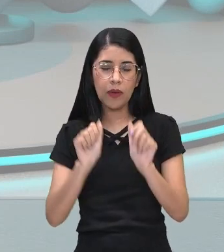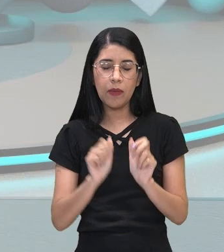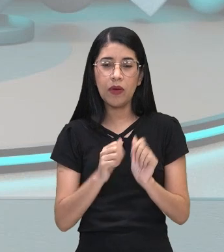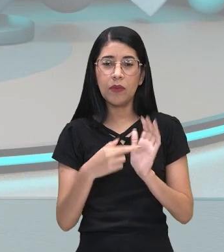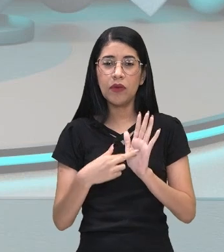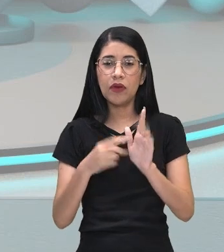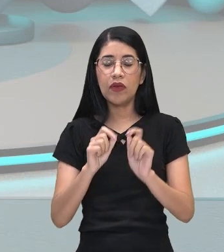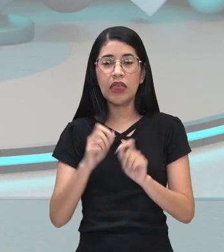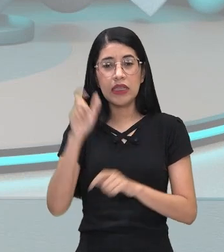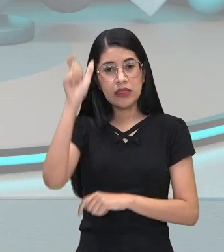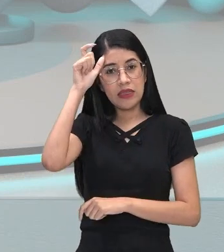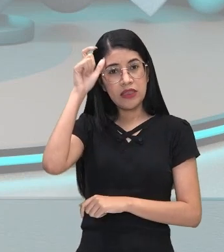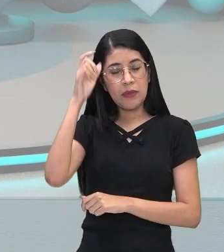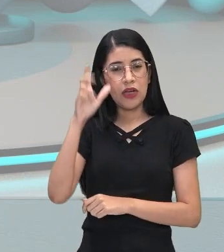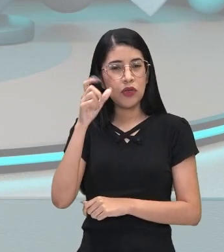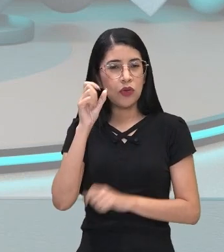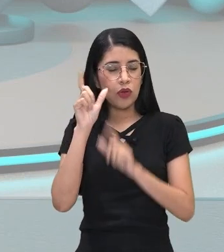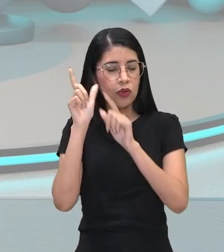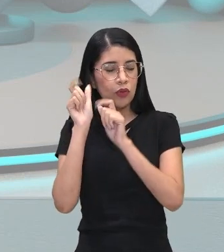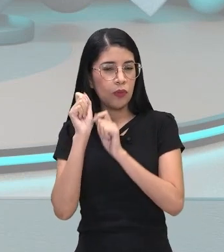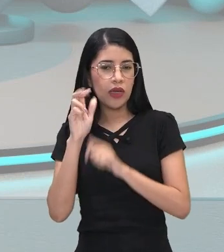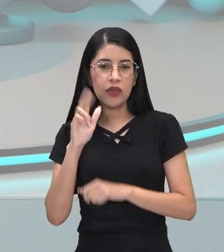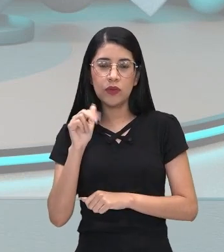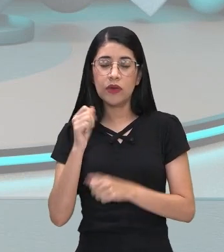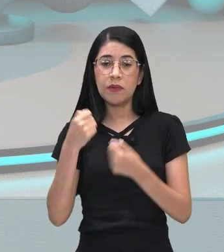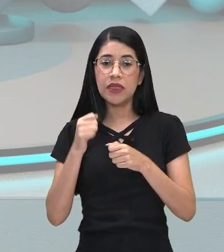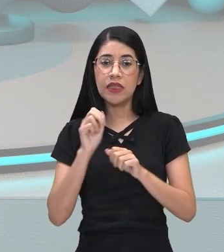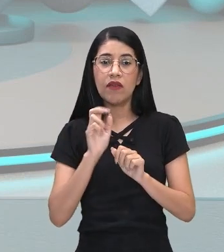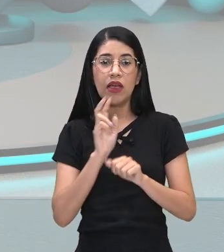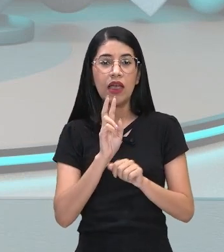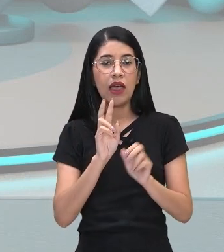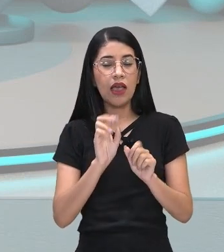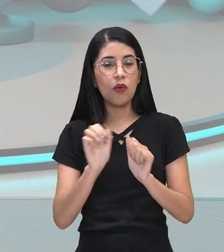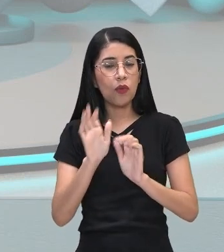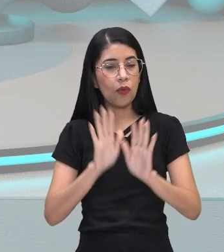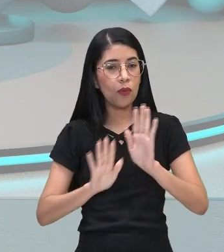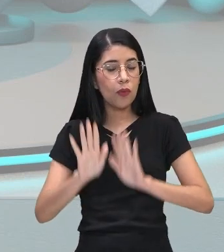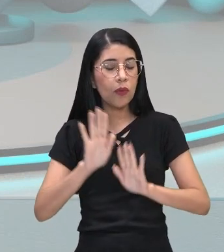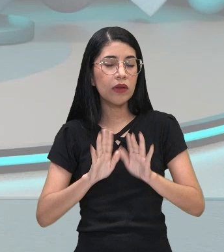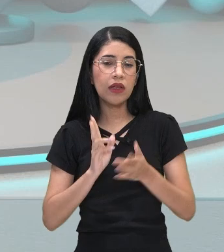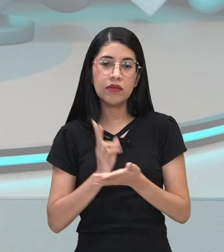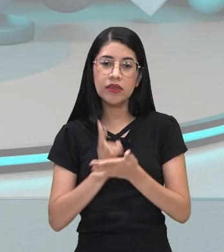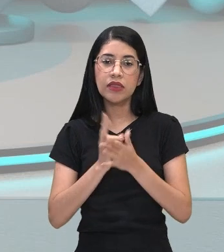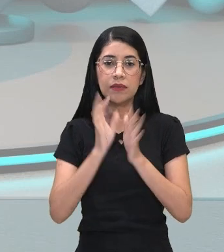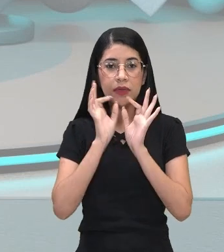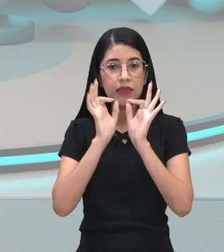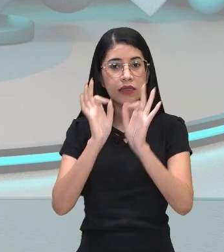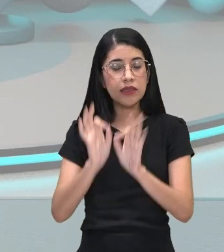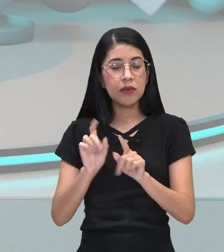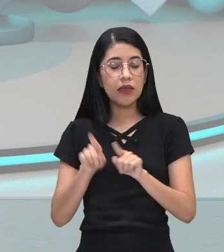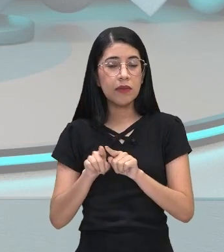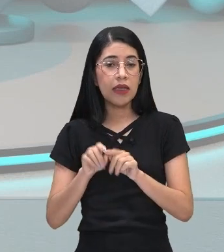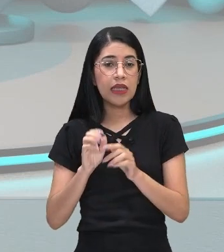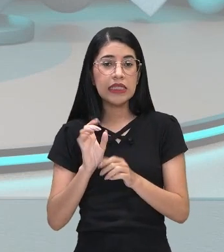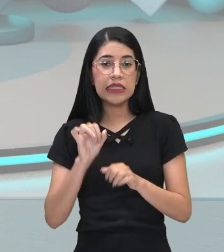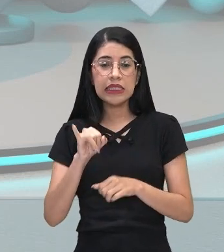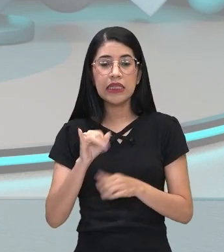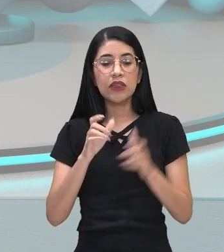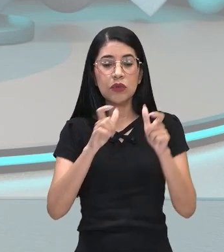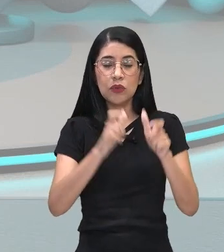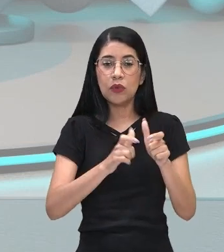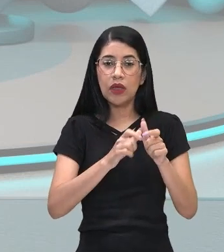nunca dormia, exigindo a vigilância contínua das pessoas, mesmo nos locais